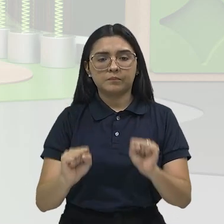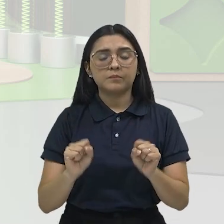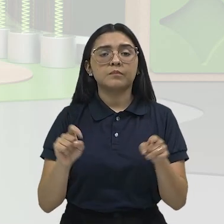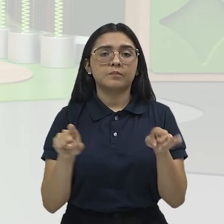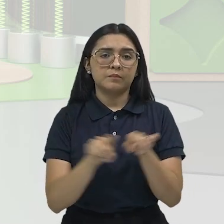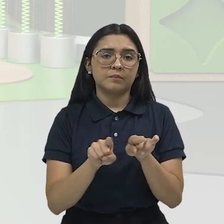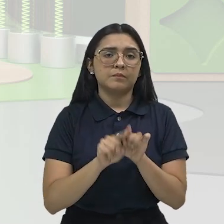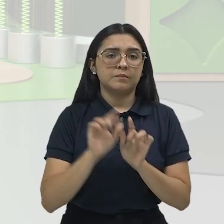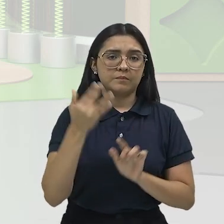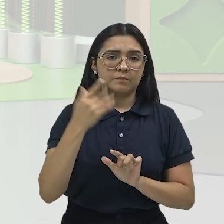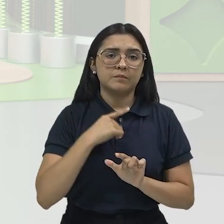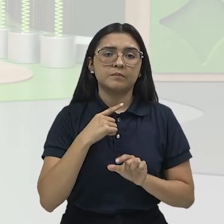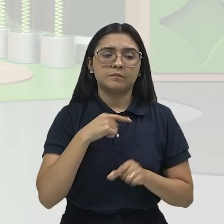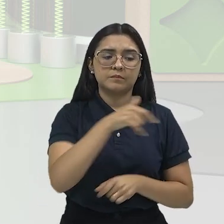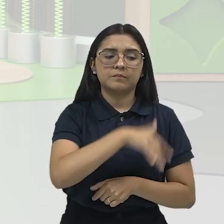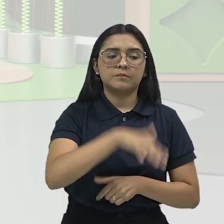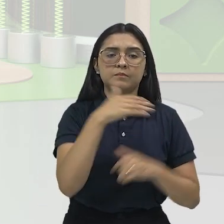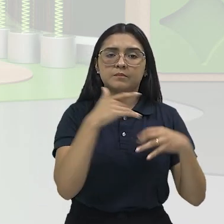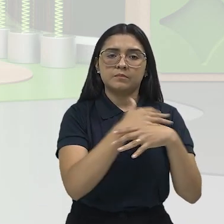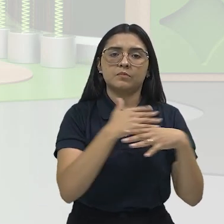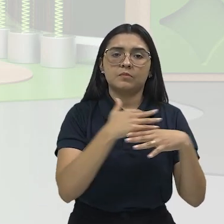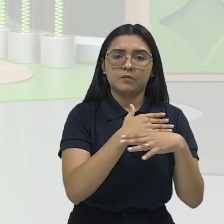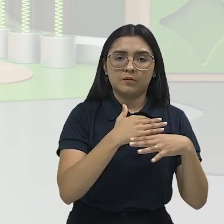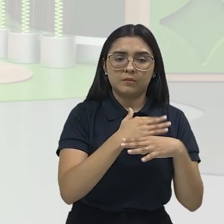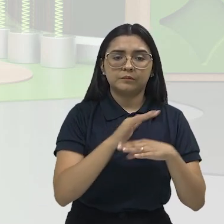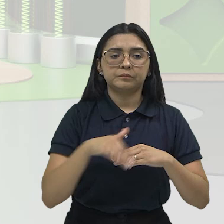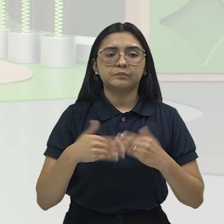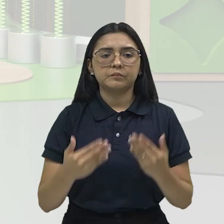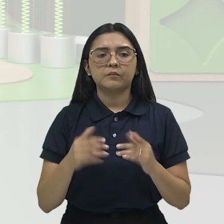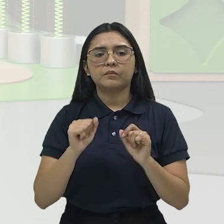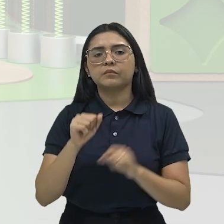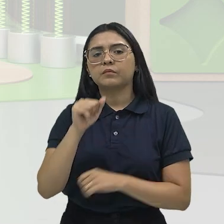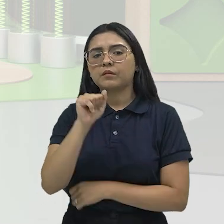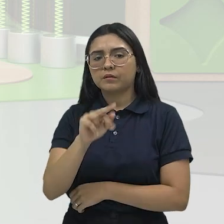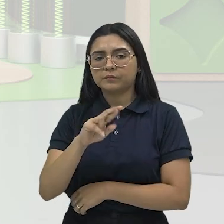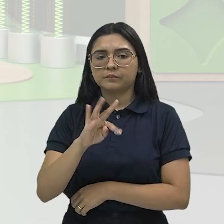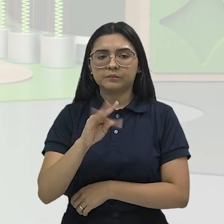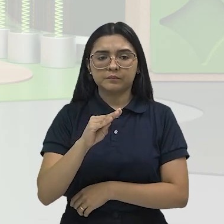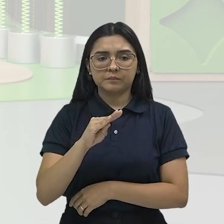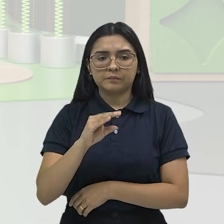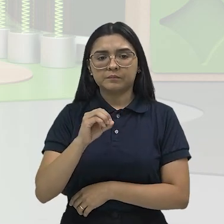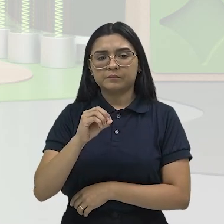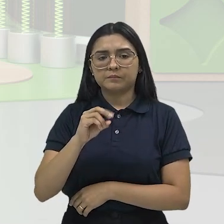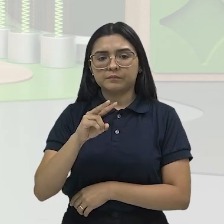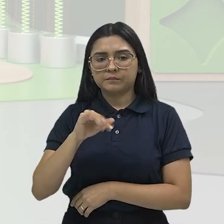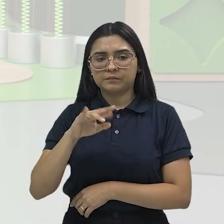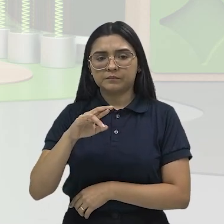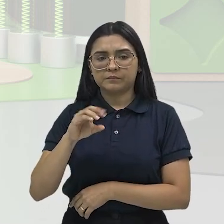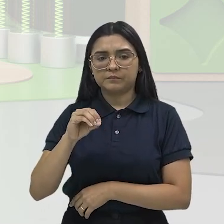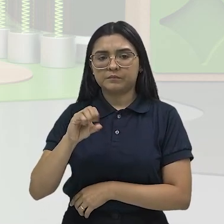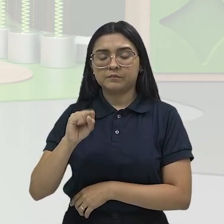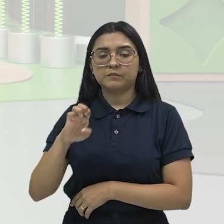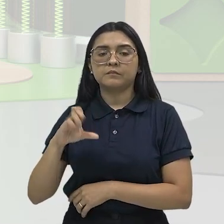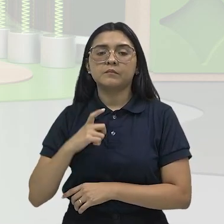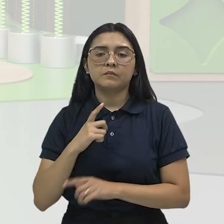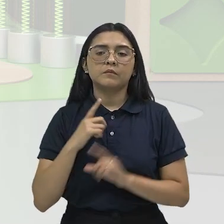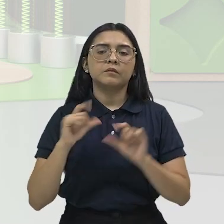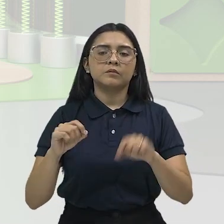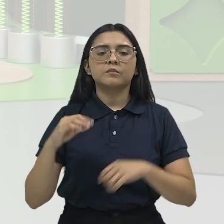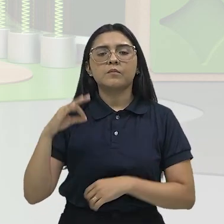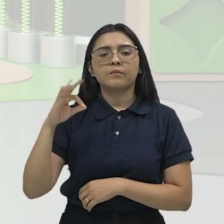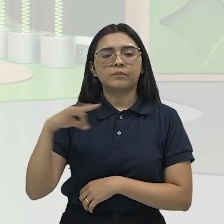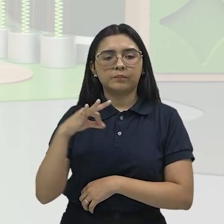ocorrer também em ambientes urbanos. Os arbovírus são vírus transmitidos pela picada de